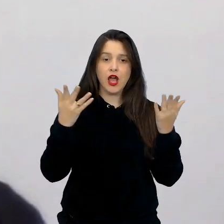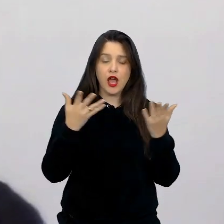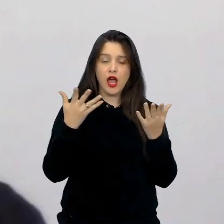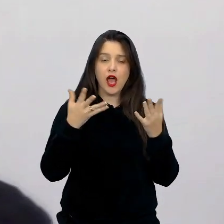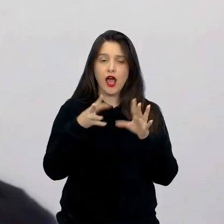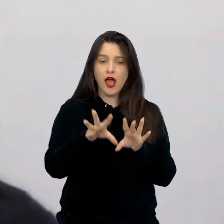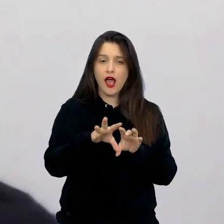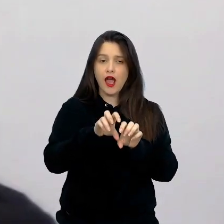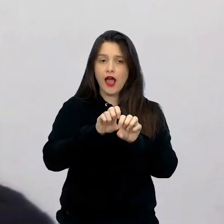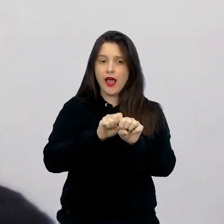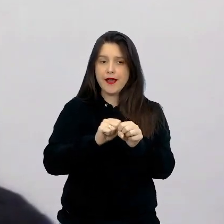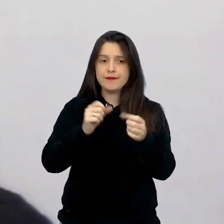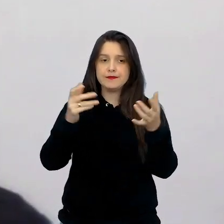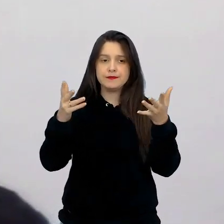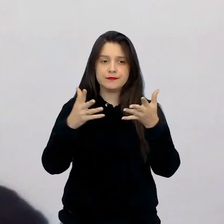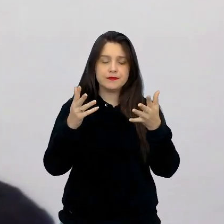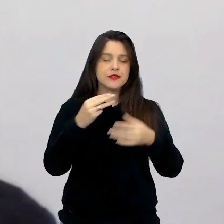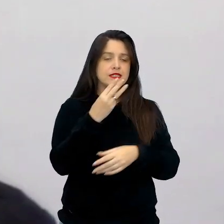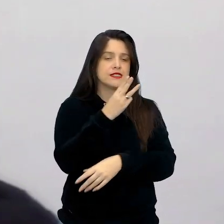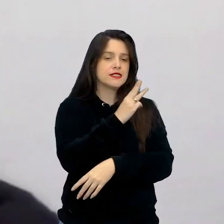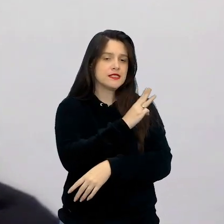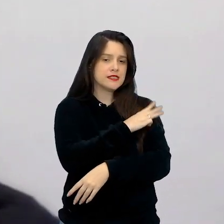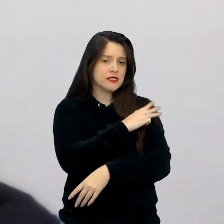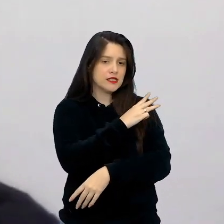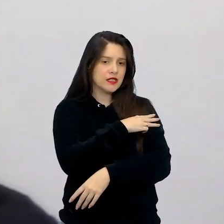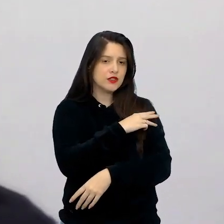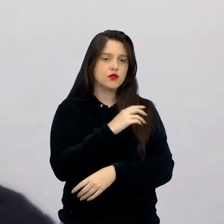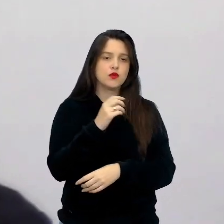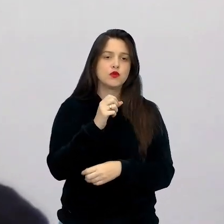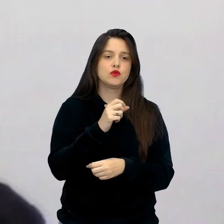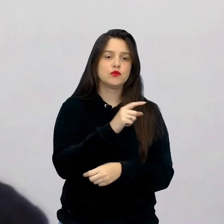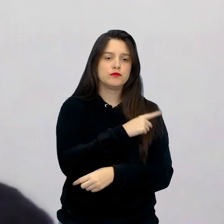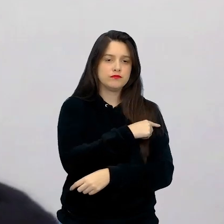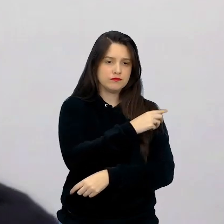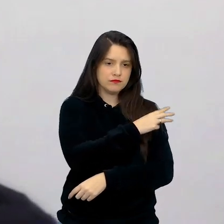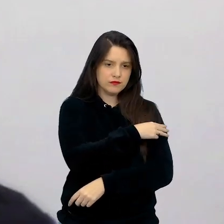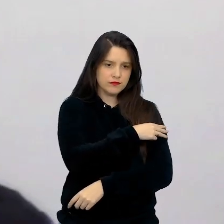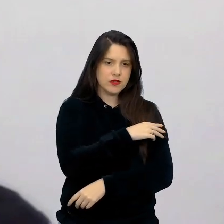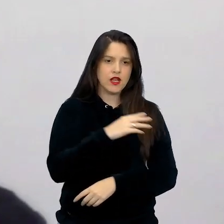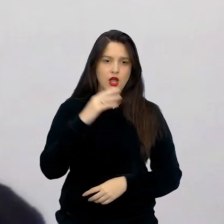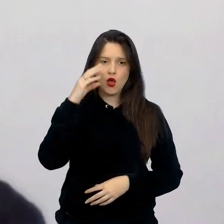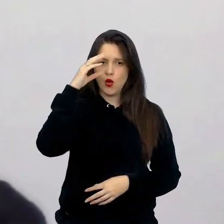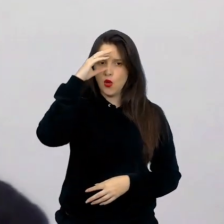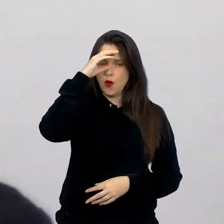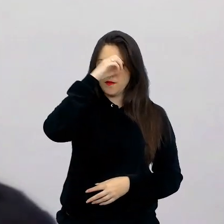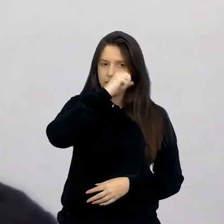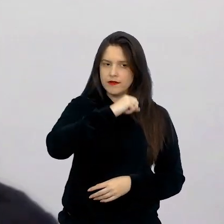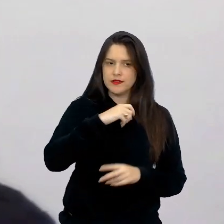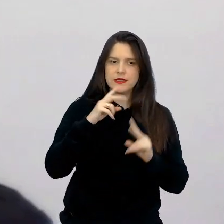de hoje é para a terceira série do ensino médio do Aprender Sempre